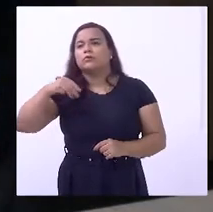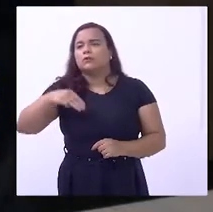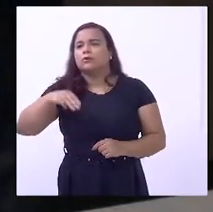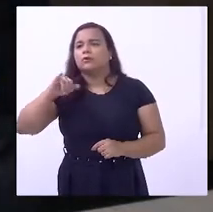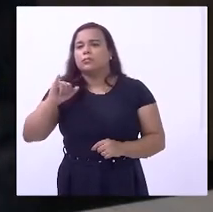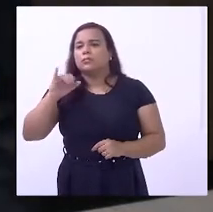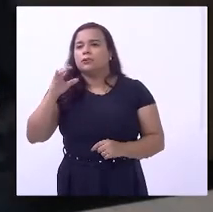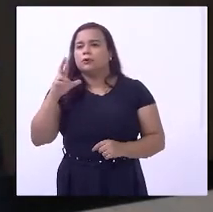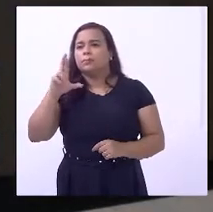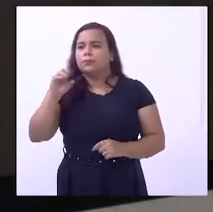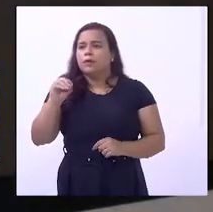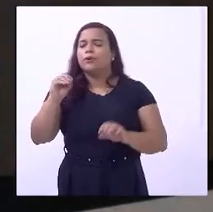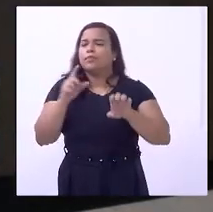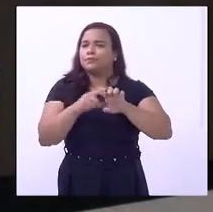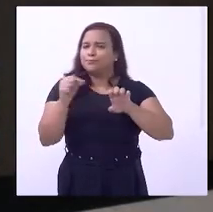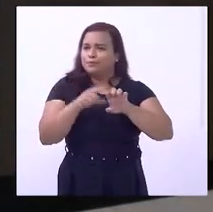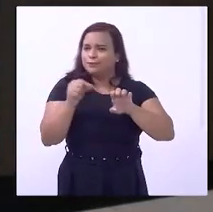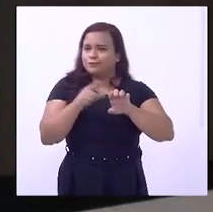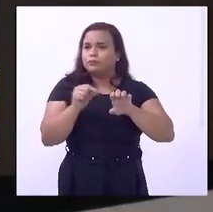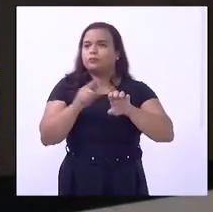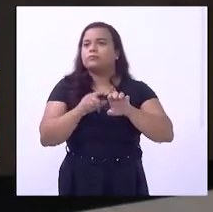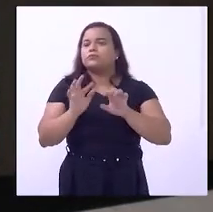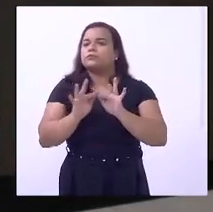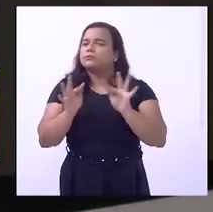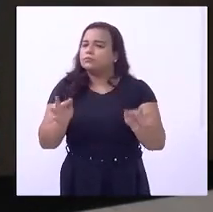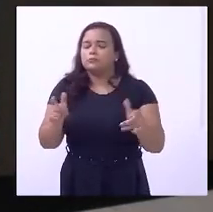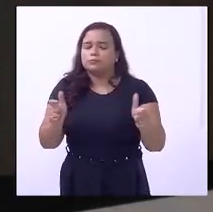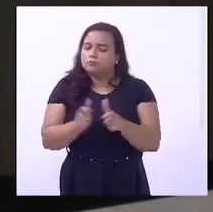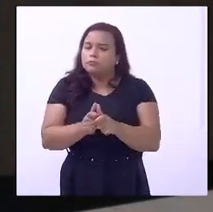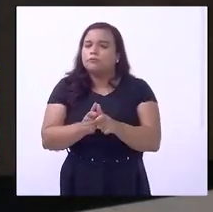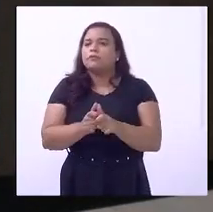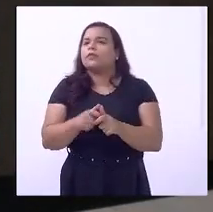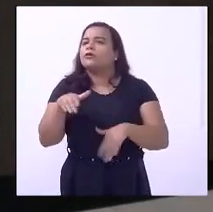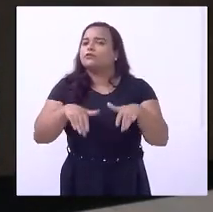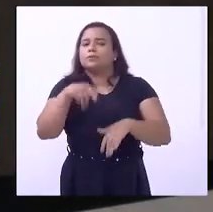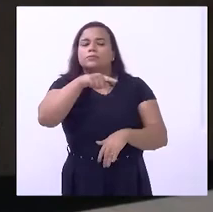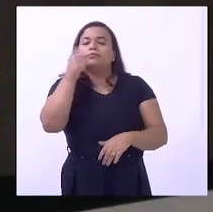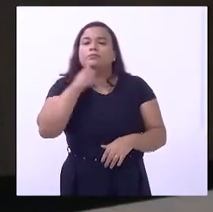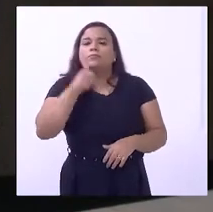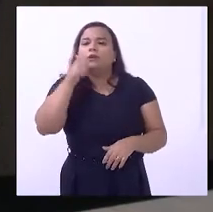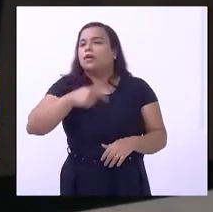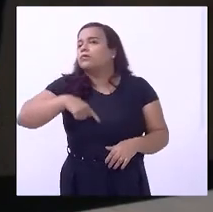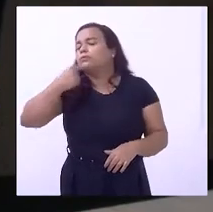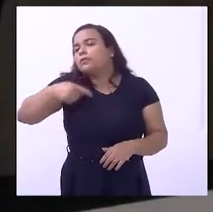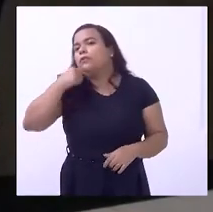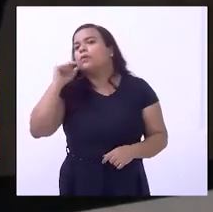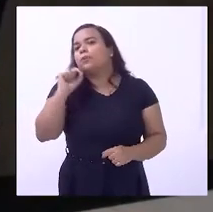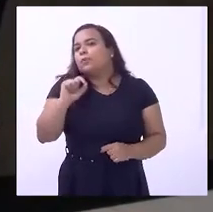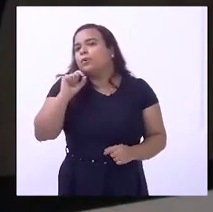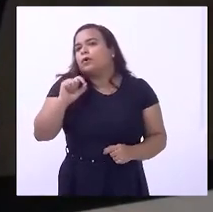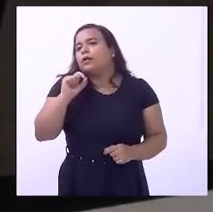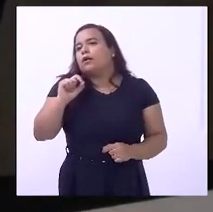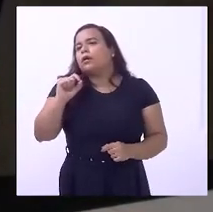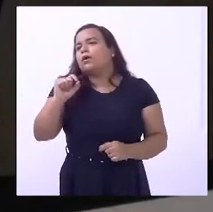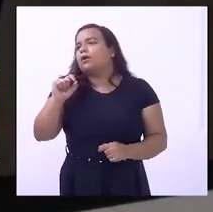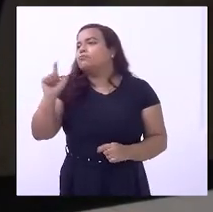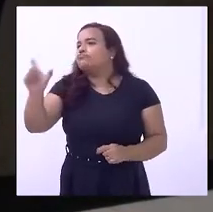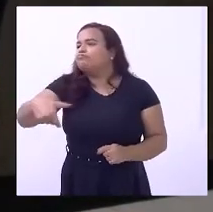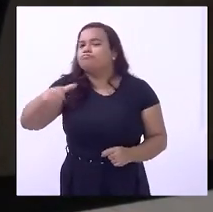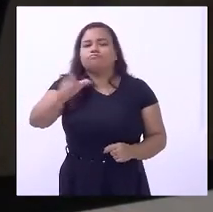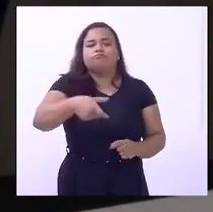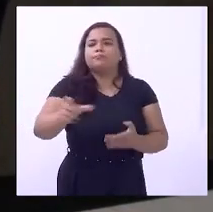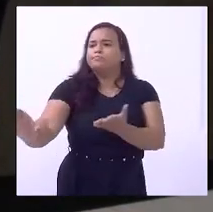pequena empreendedoras, mulheres que muitas vezes, senhor presidente, não conseguem linha de crédito ou